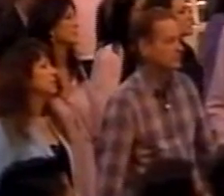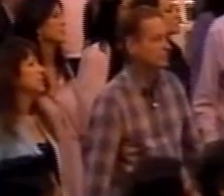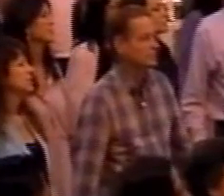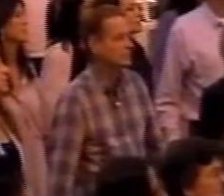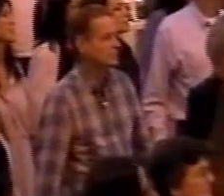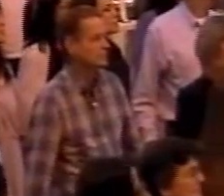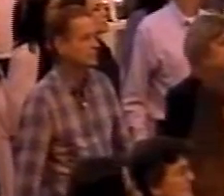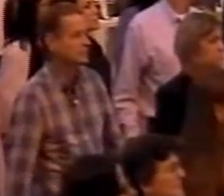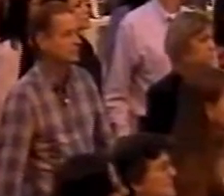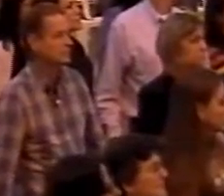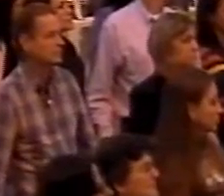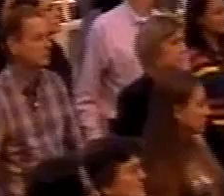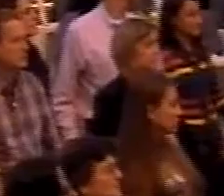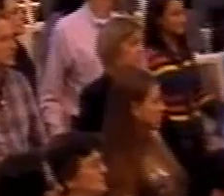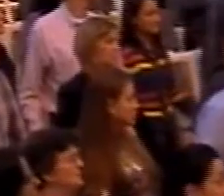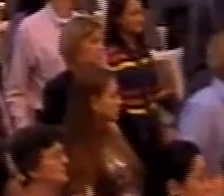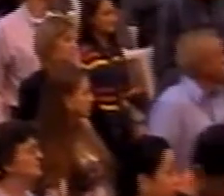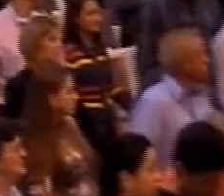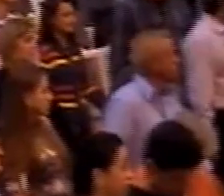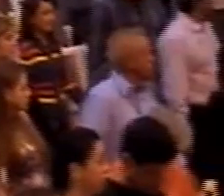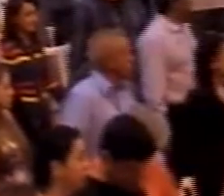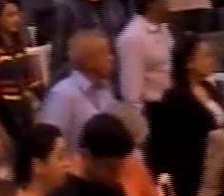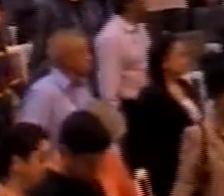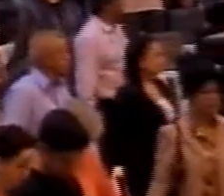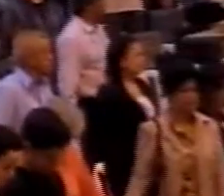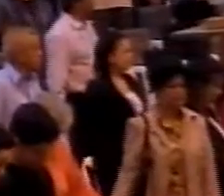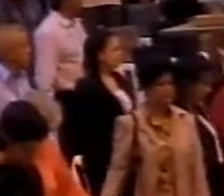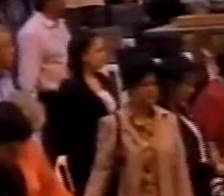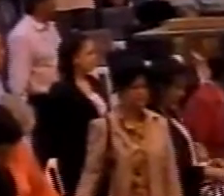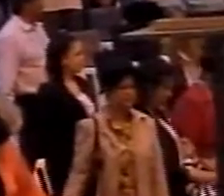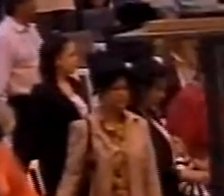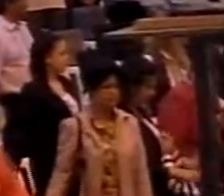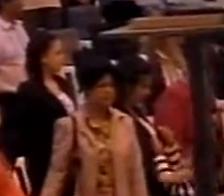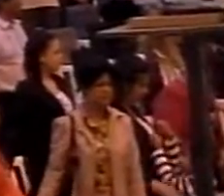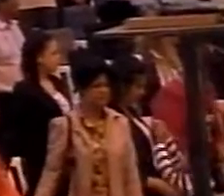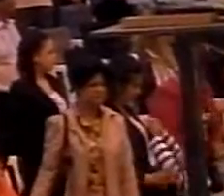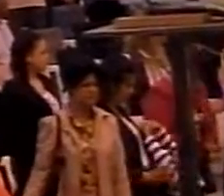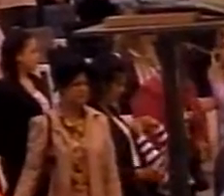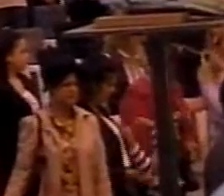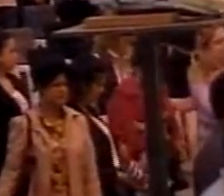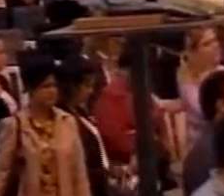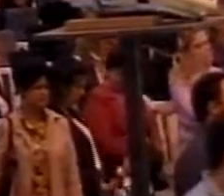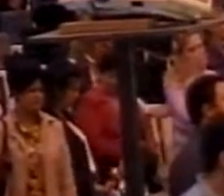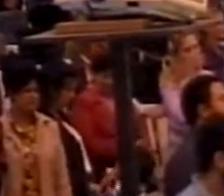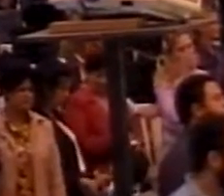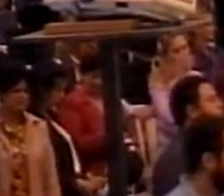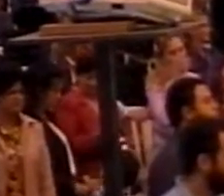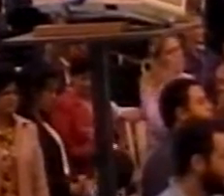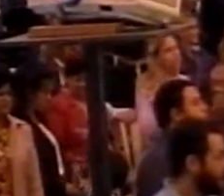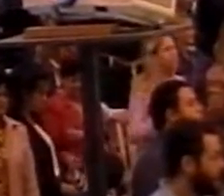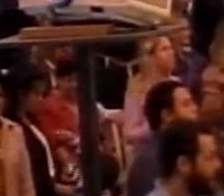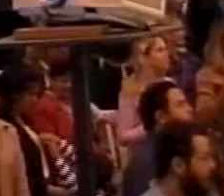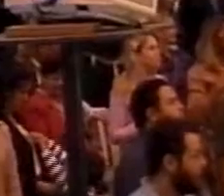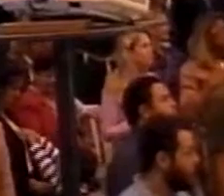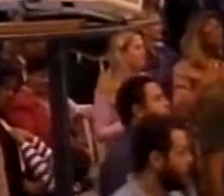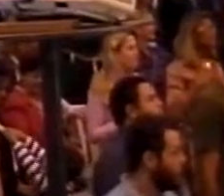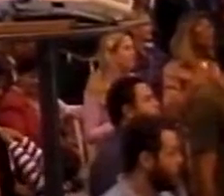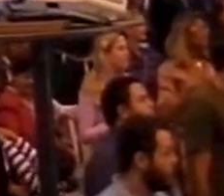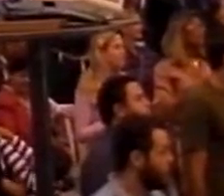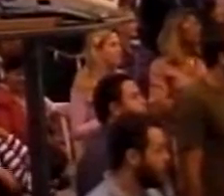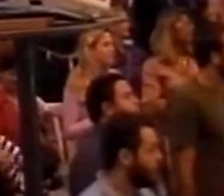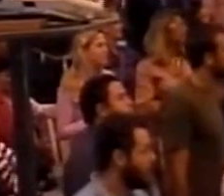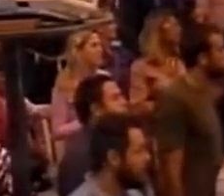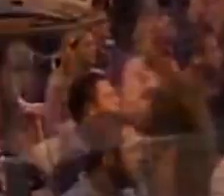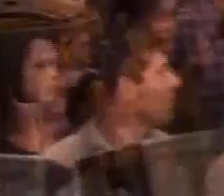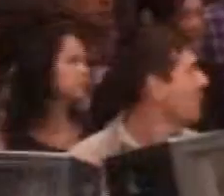filha? Hoje é o dia da virada. Amém? Está voltando, hein? Agora você não está mais, não. Você está na igreja, em nome de